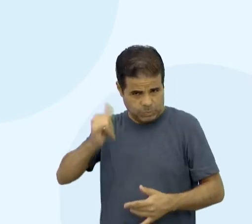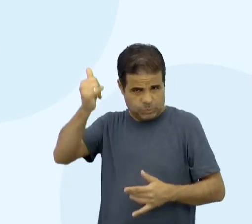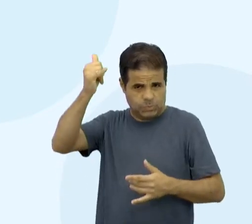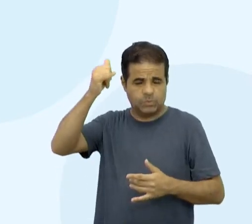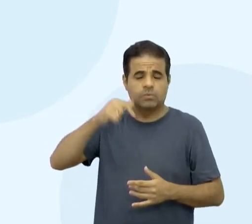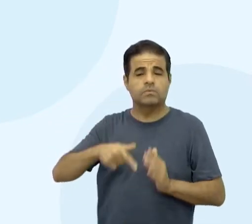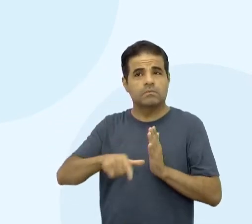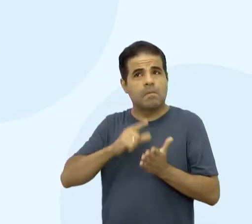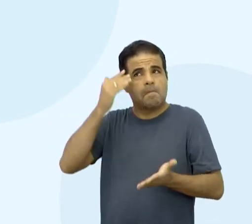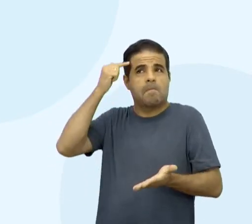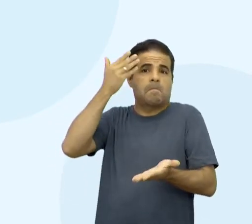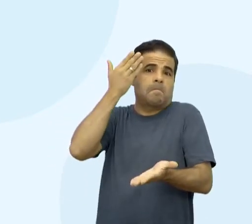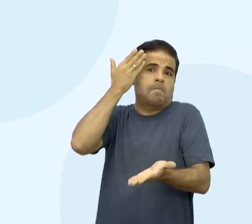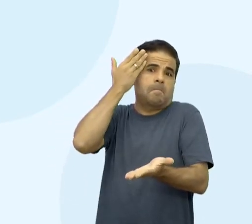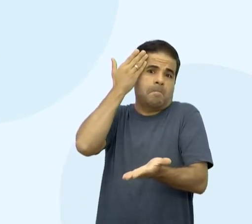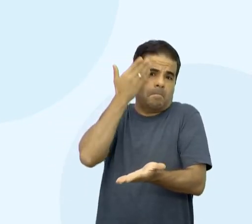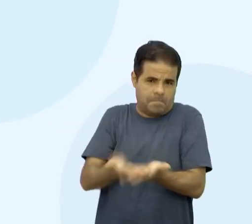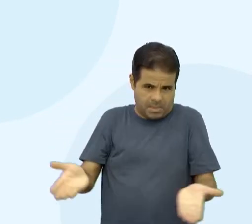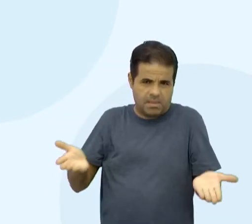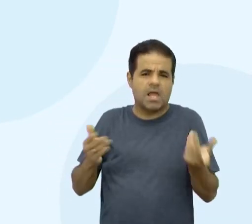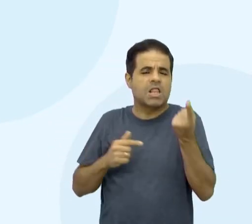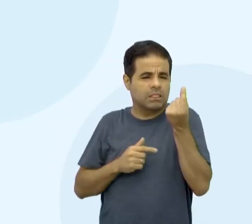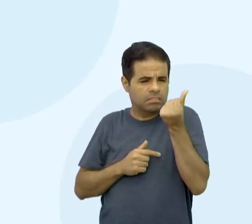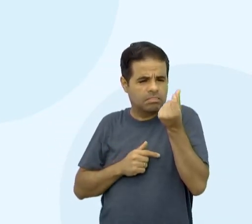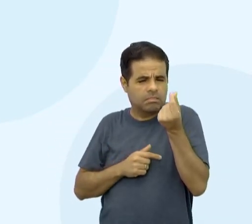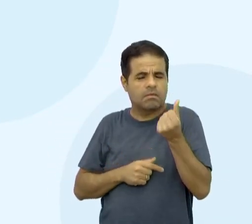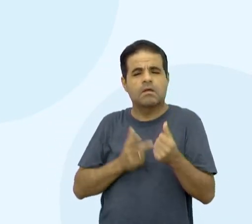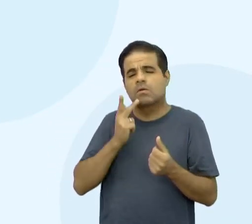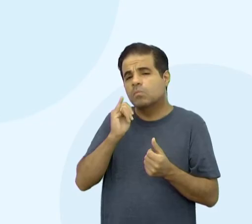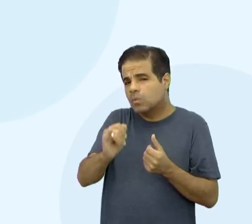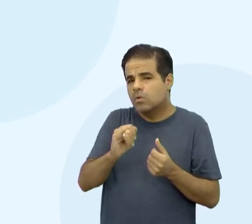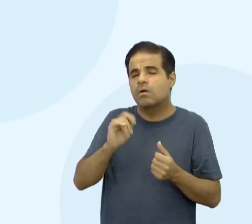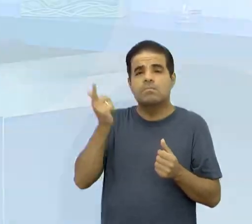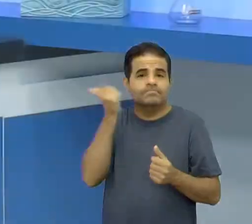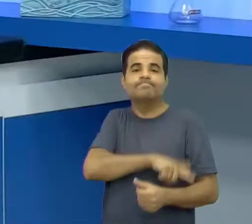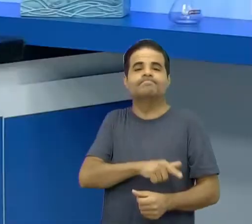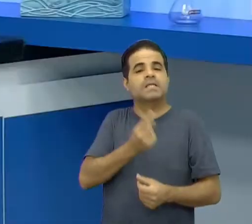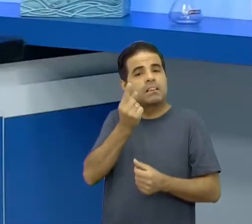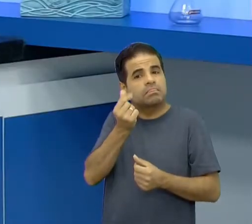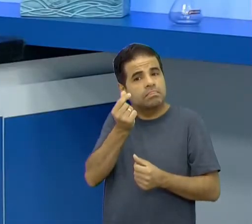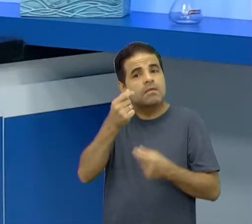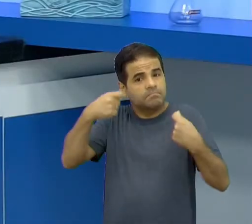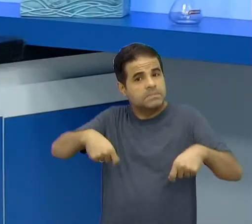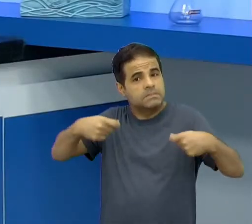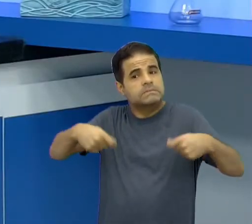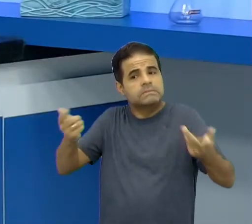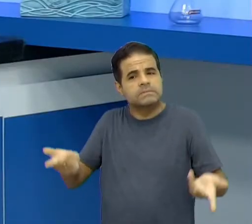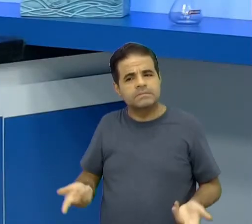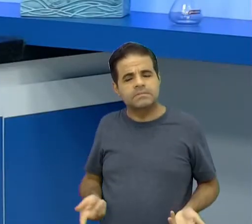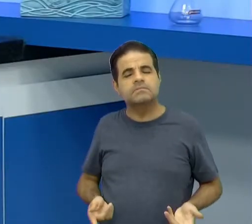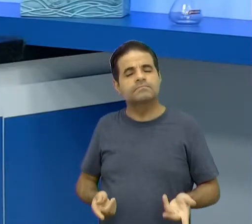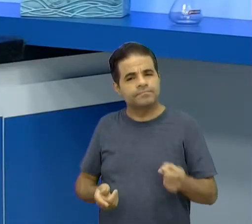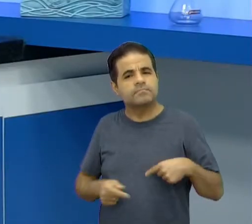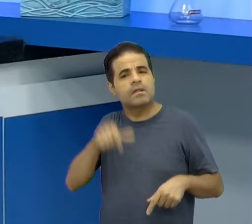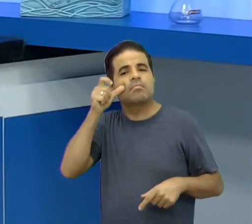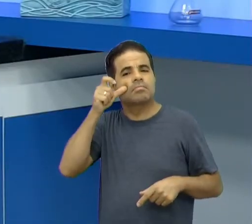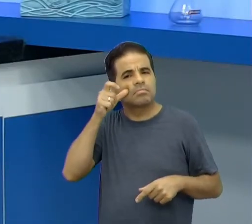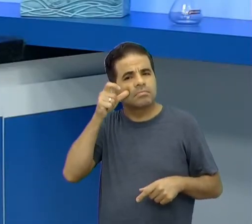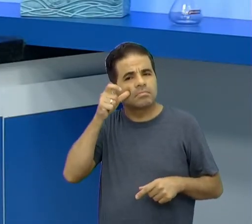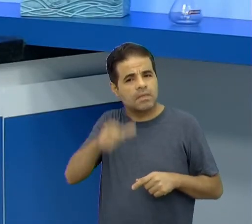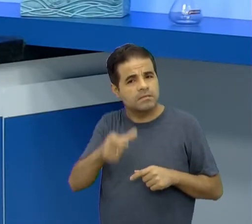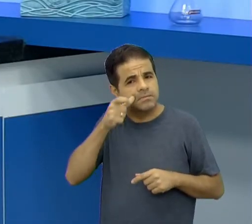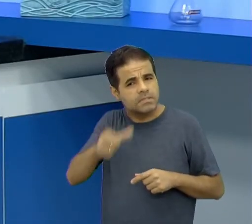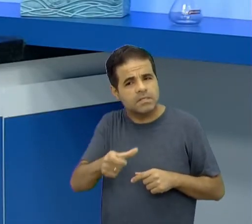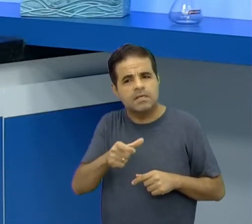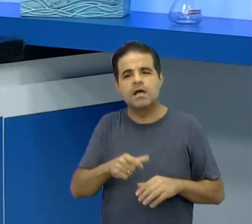gente perder dinheiro, eu quero contar para vocês de juros para a gente ganhar dinheiro, que Que é interessante, né? Que